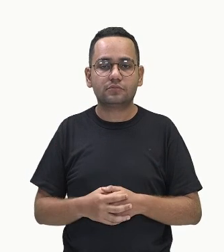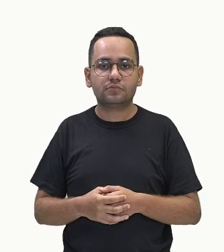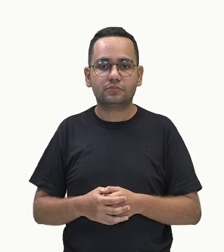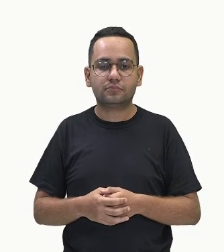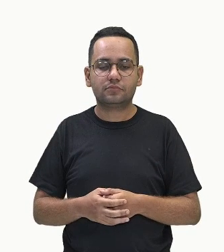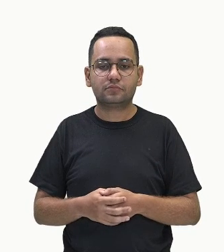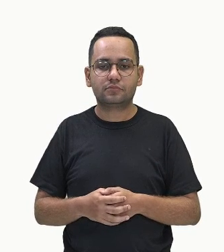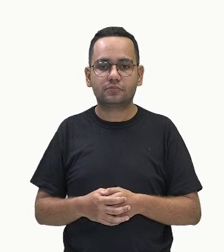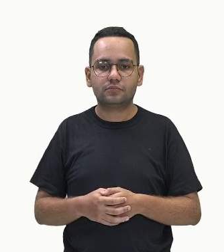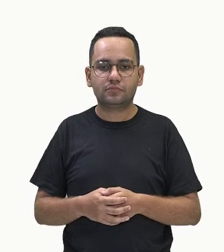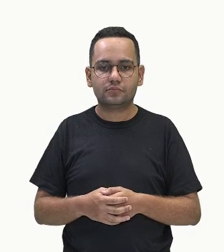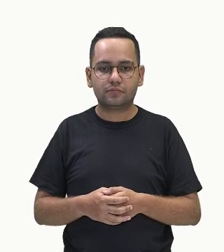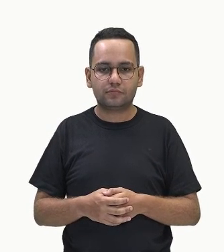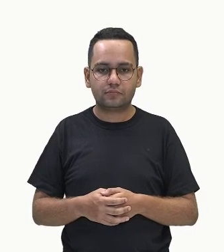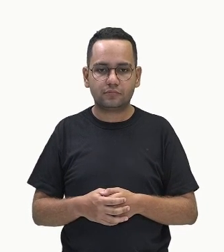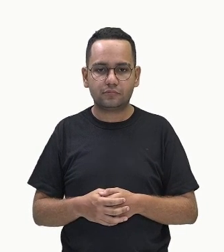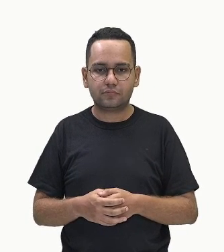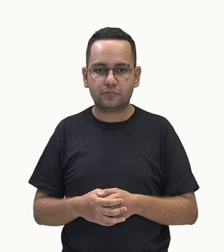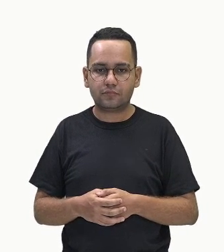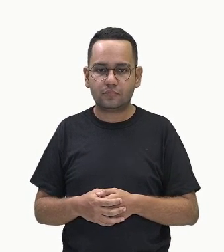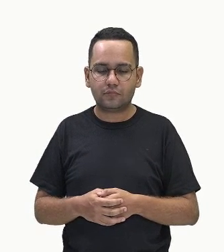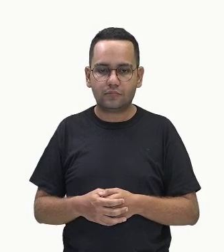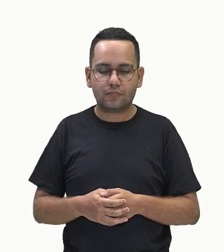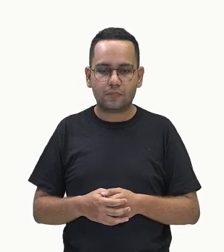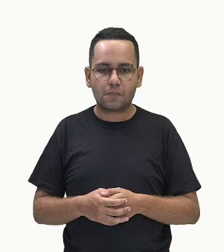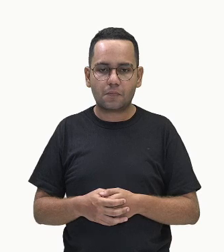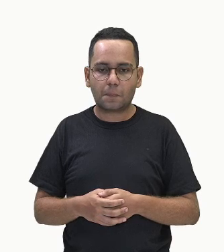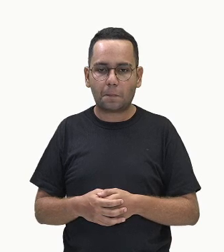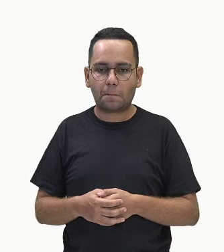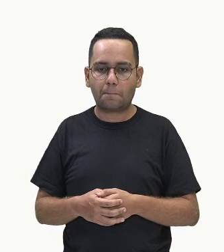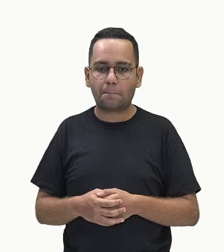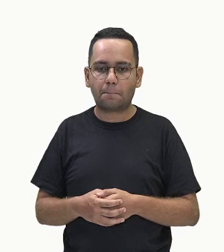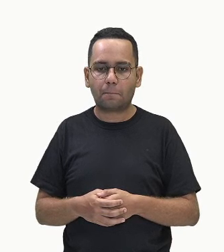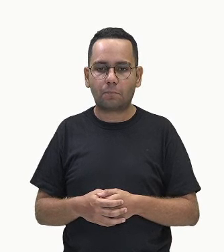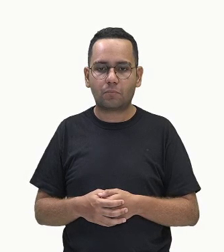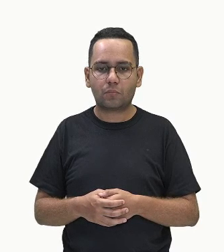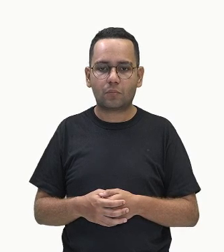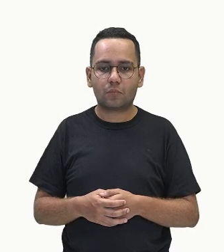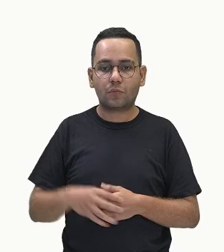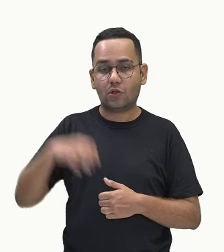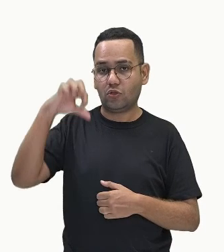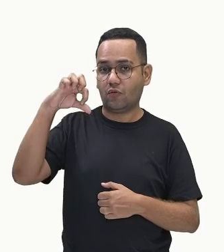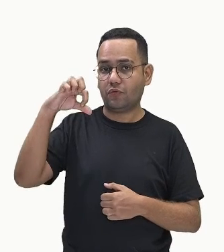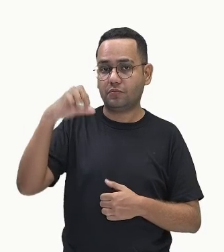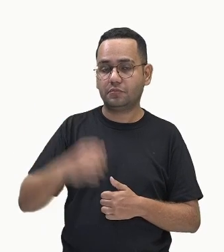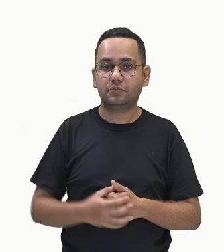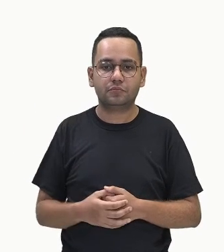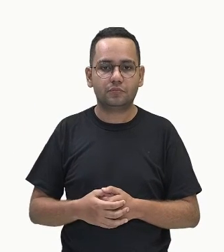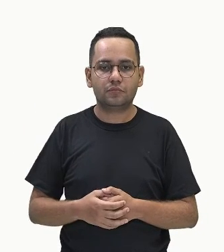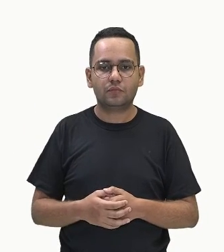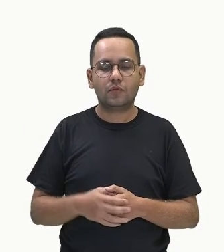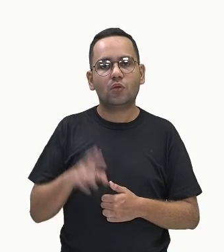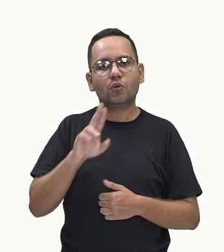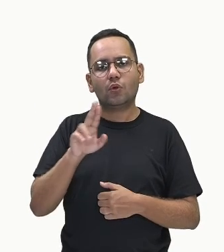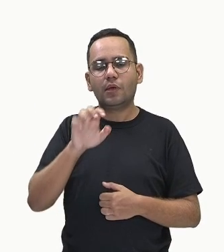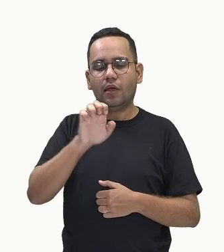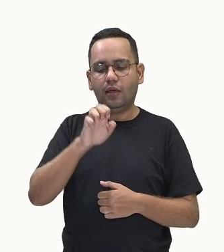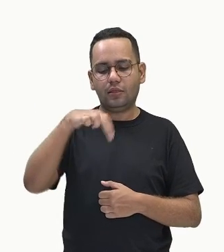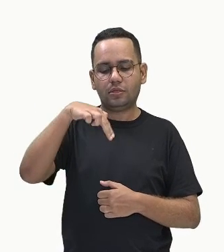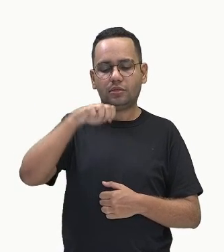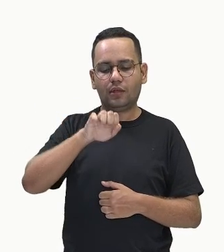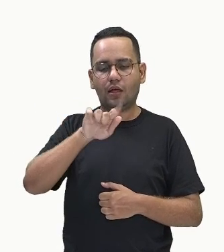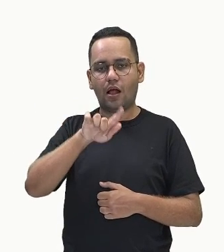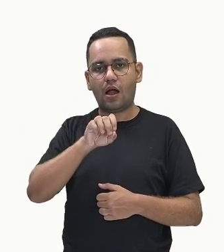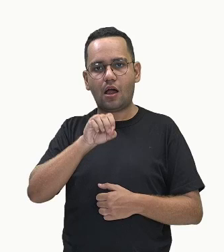só, nós temos aqui 3, 4, 5, 6, 7, 8, 9. Isso daqui é um eneágono.